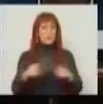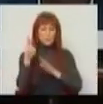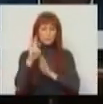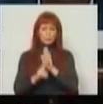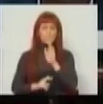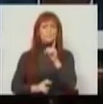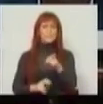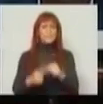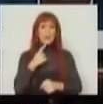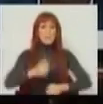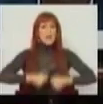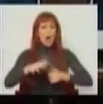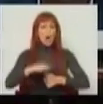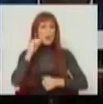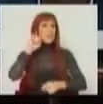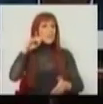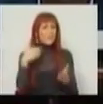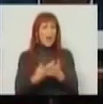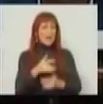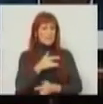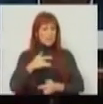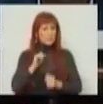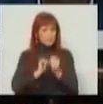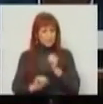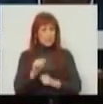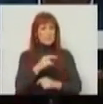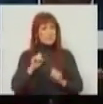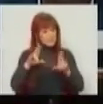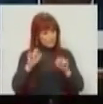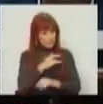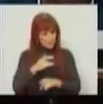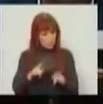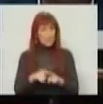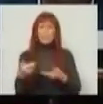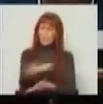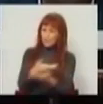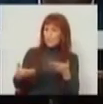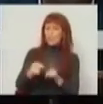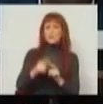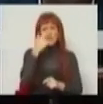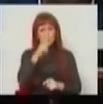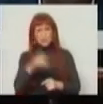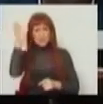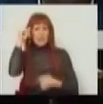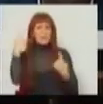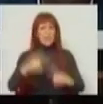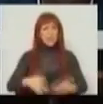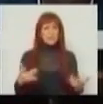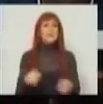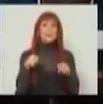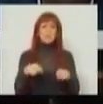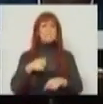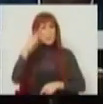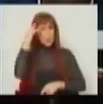regulamentação é a melhor forma de garantia de saúde e salubridade e convivência entre humanos e animais assim